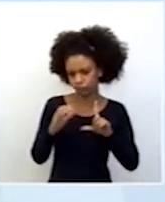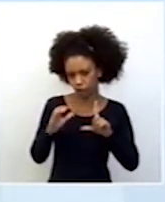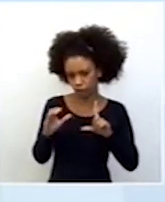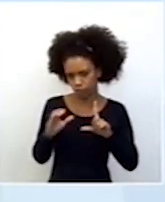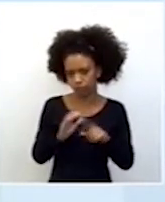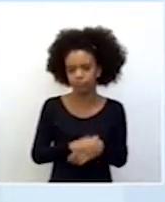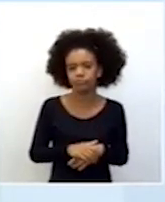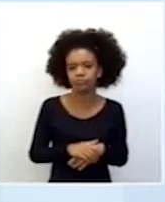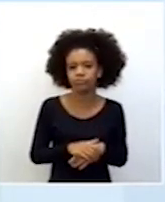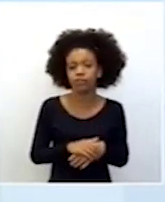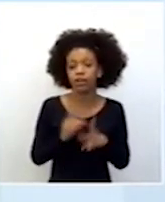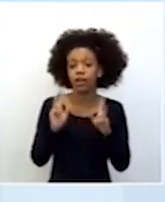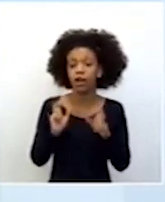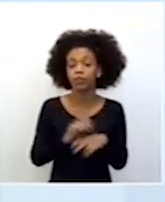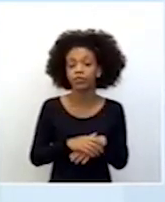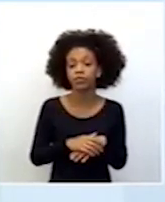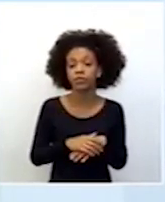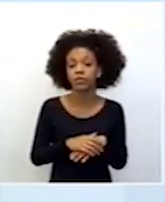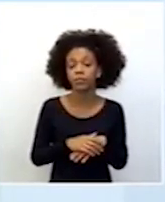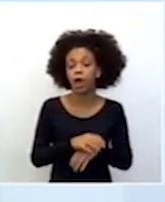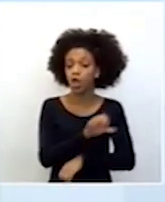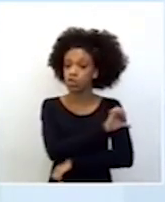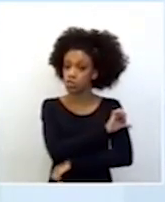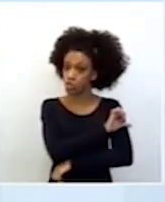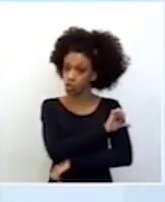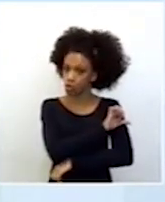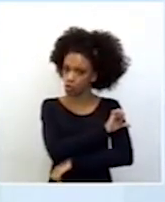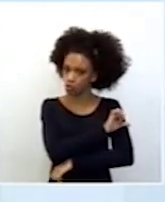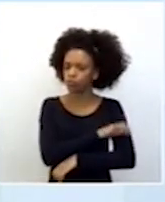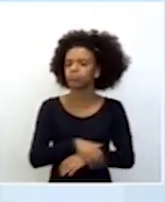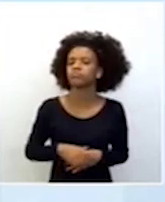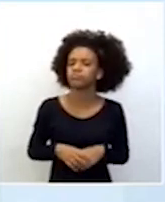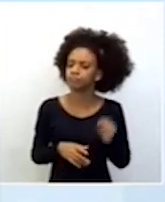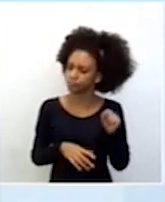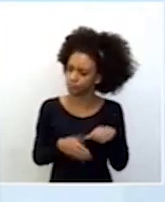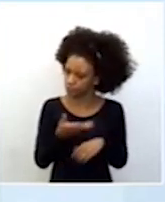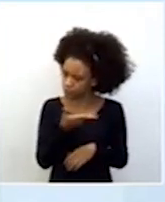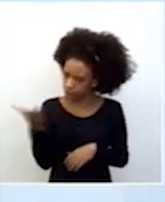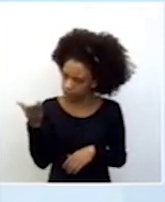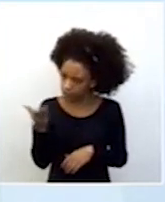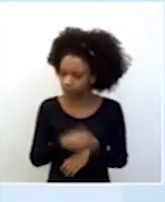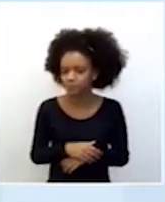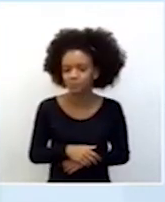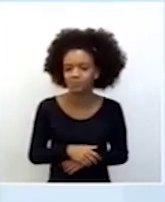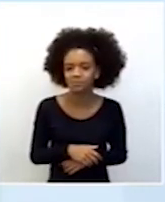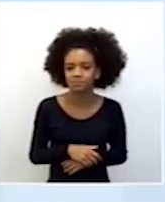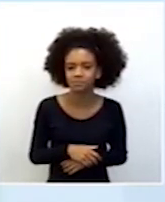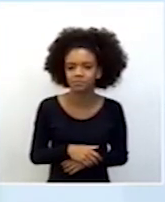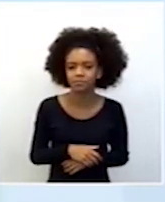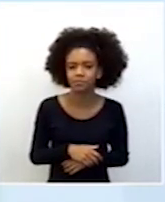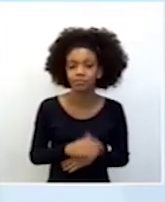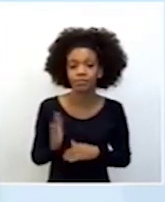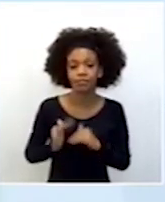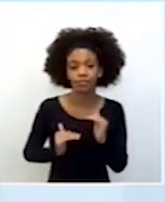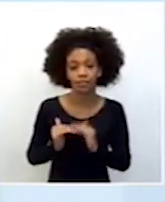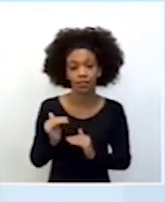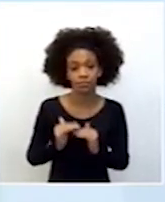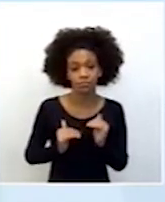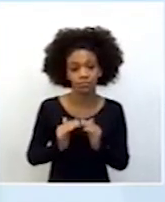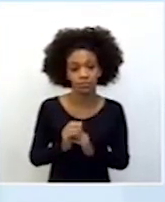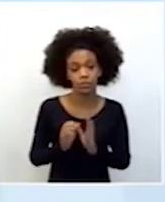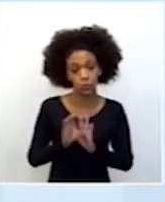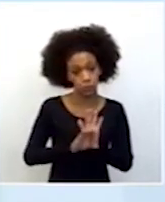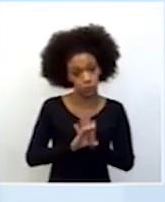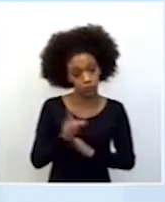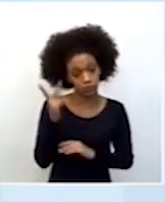aula. Etapa de ensino, 9º ano. Sim, você que está no 9º ano agora, vou falar com você mesmo. Habilidades do currículo do estado de São Paulo